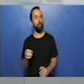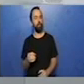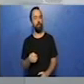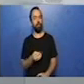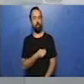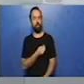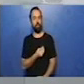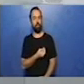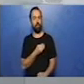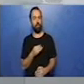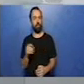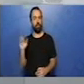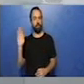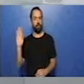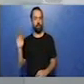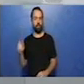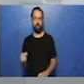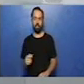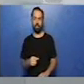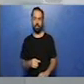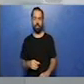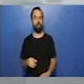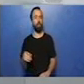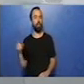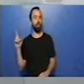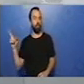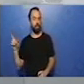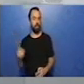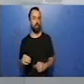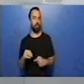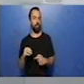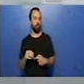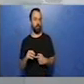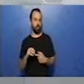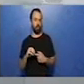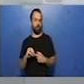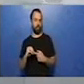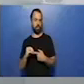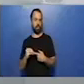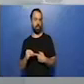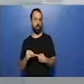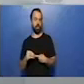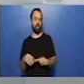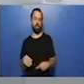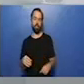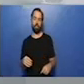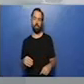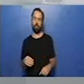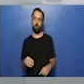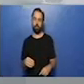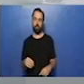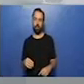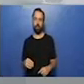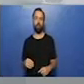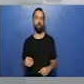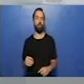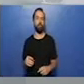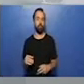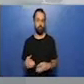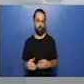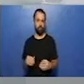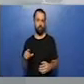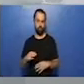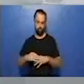célula eucariótica, cujo principal representante atualmente são os protozoários. E a partir dessa célula, deu origem a outros seres